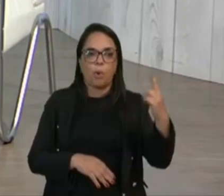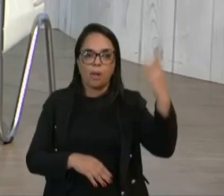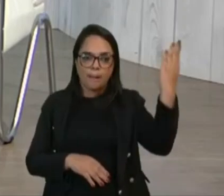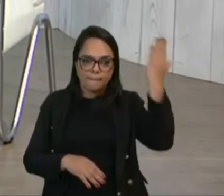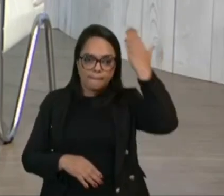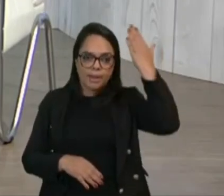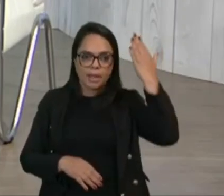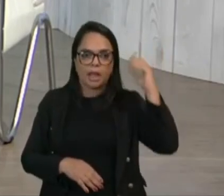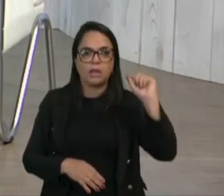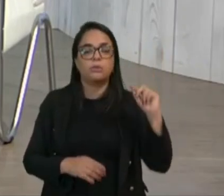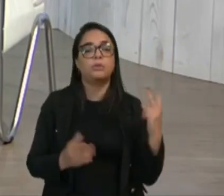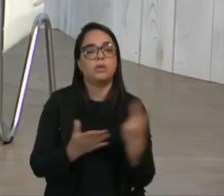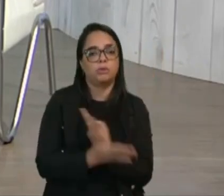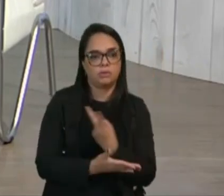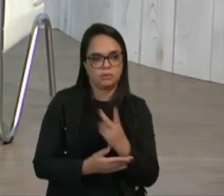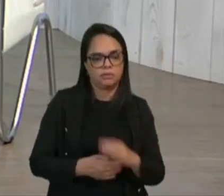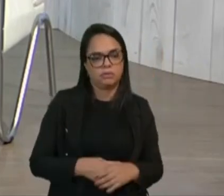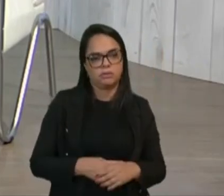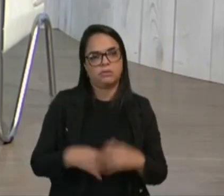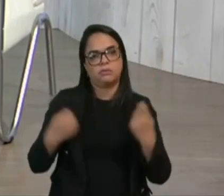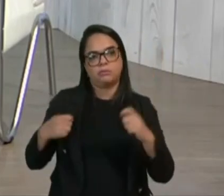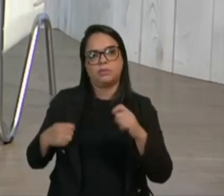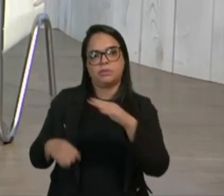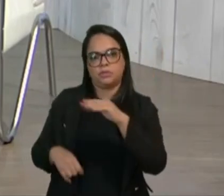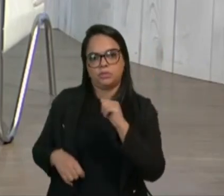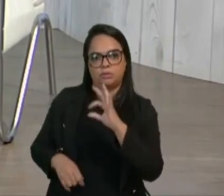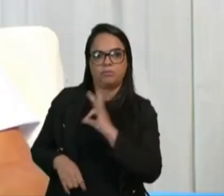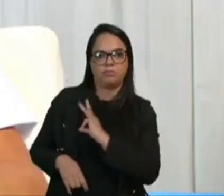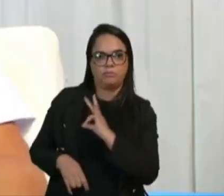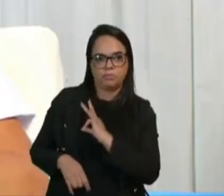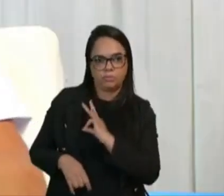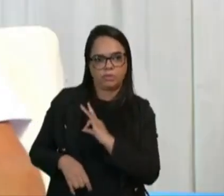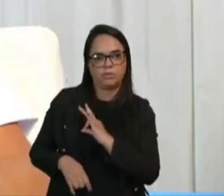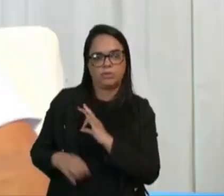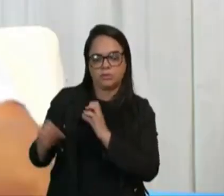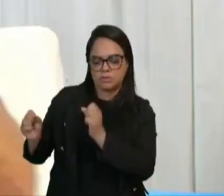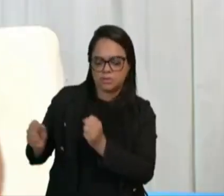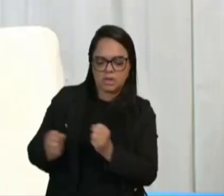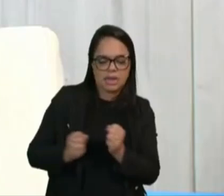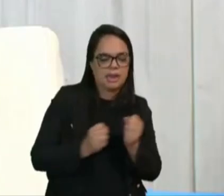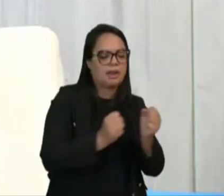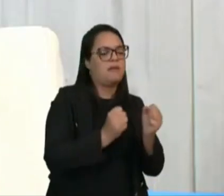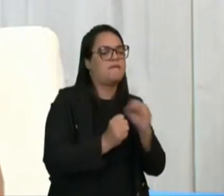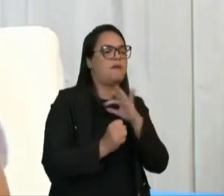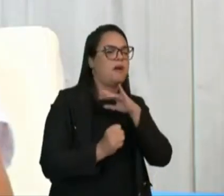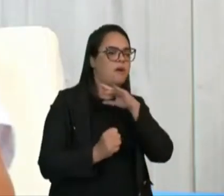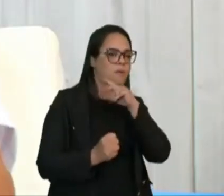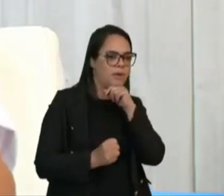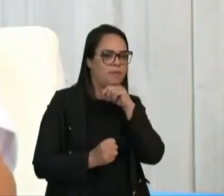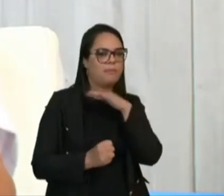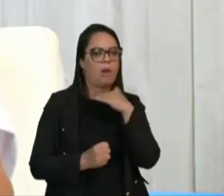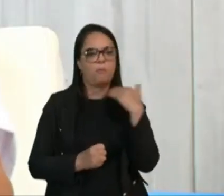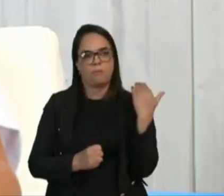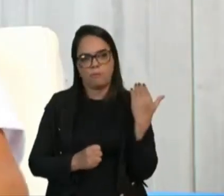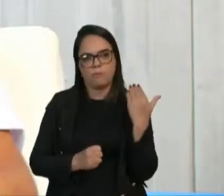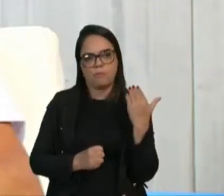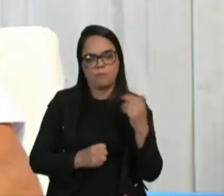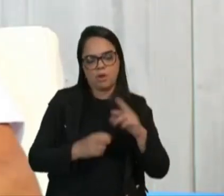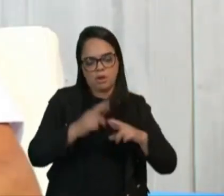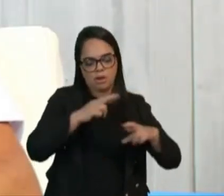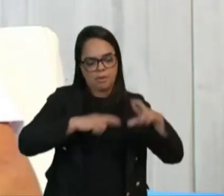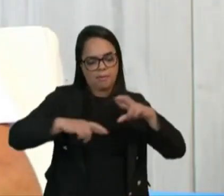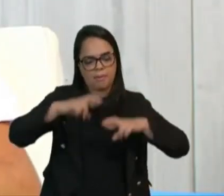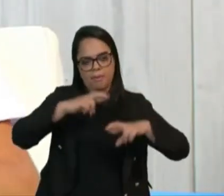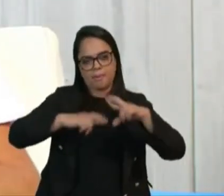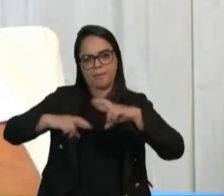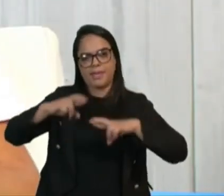passo. Acionar a polícia, levar, né, encaminhar esse animal para ser